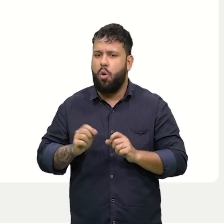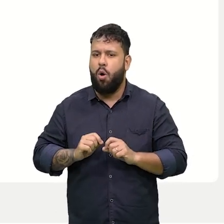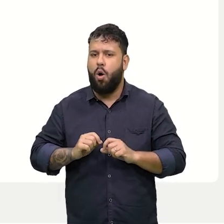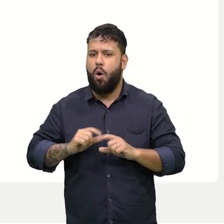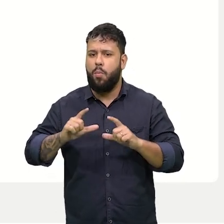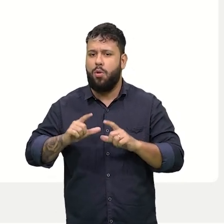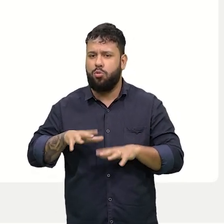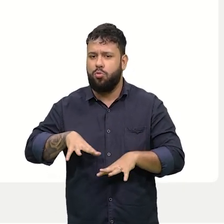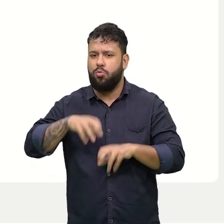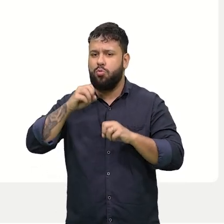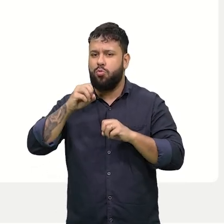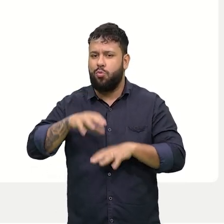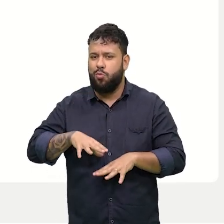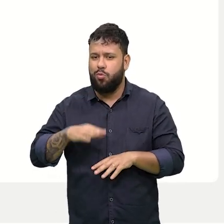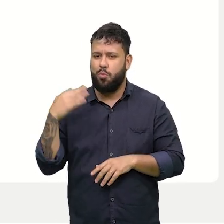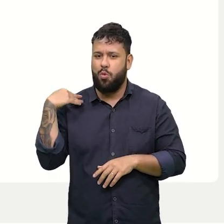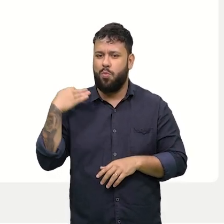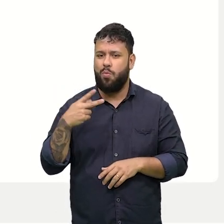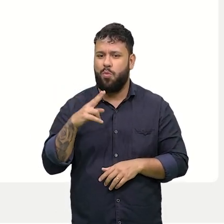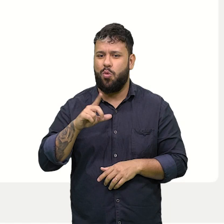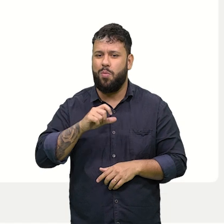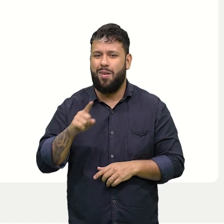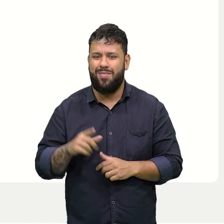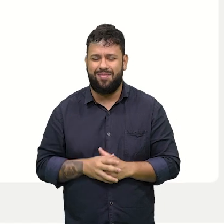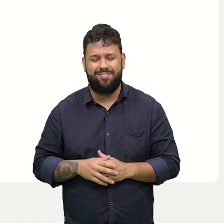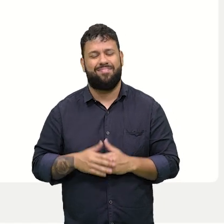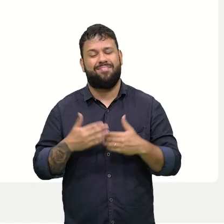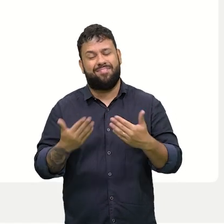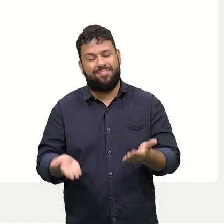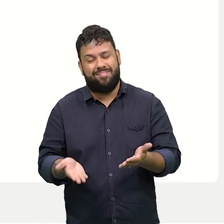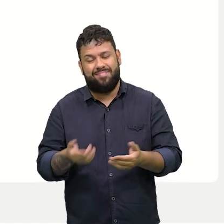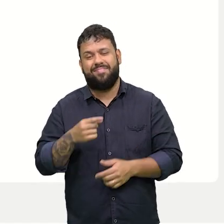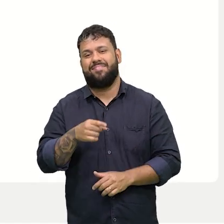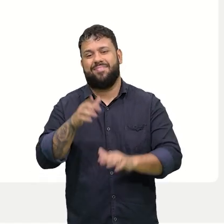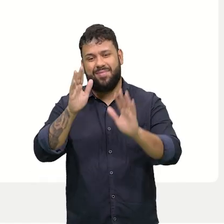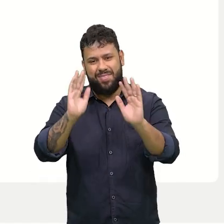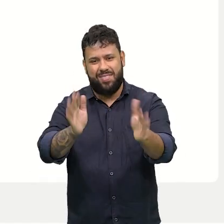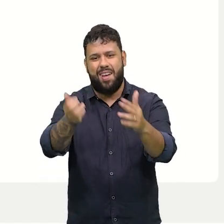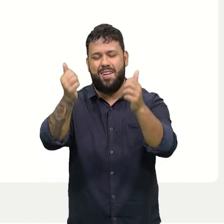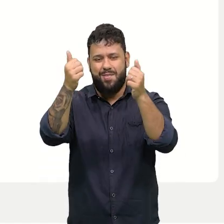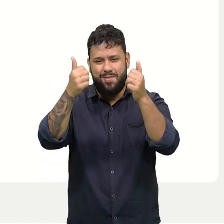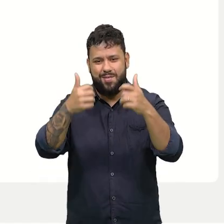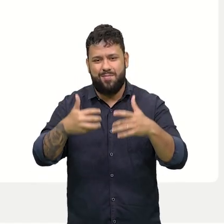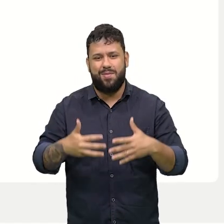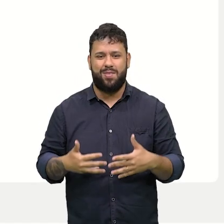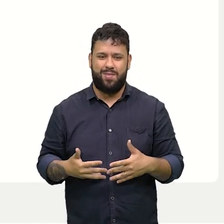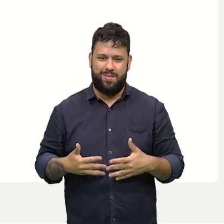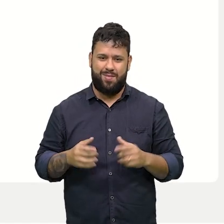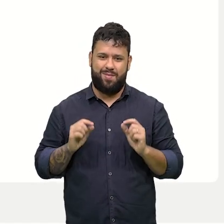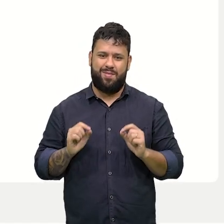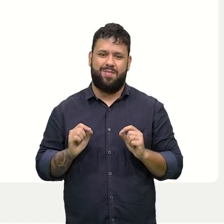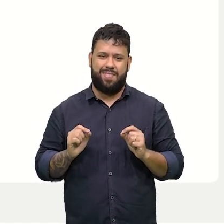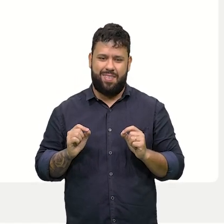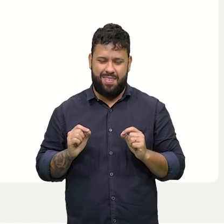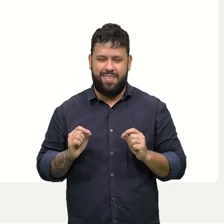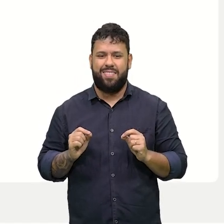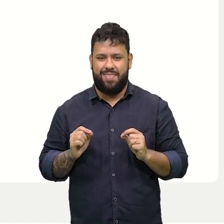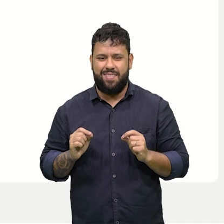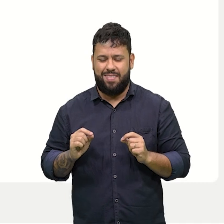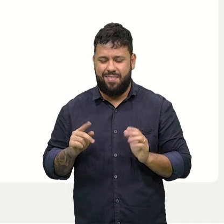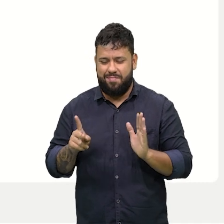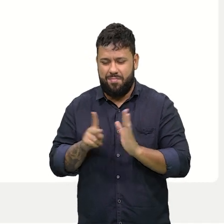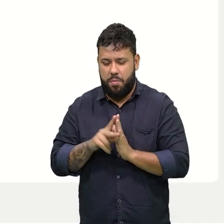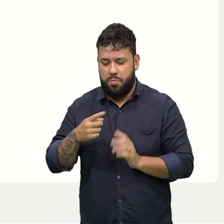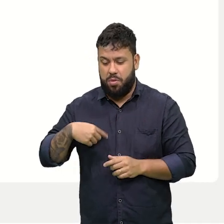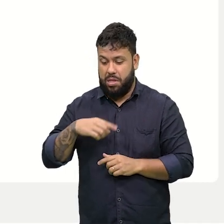ventilação pulmonar. Gente, que nós vimos, né? Nós vimos que o nosso